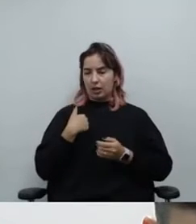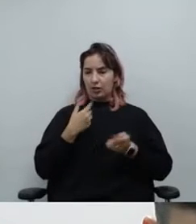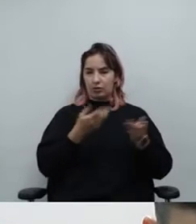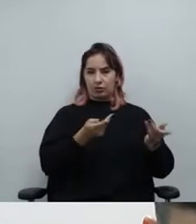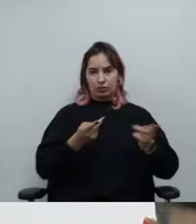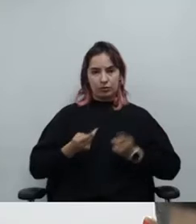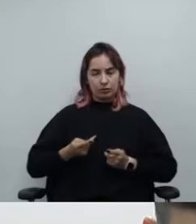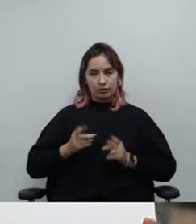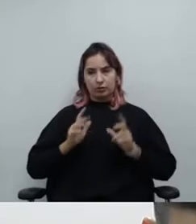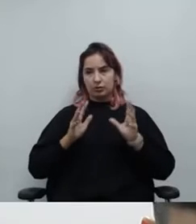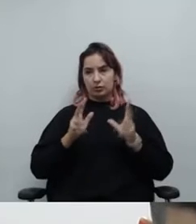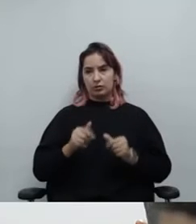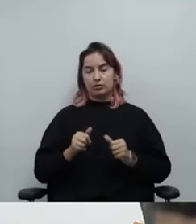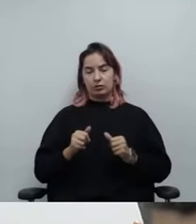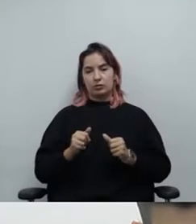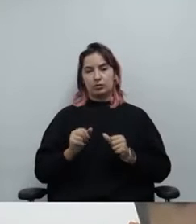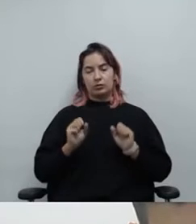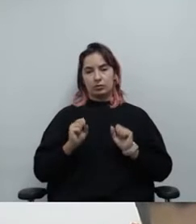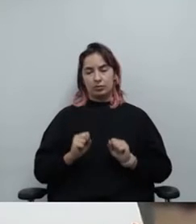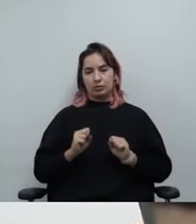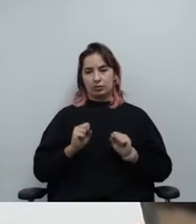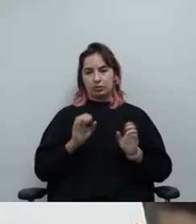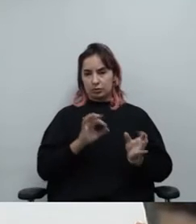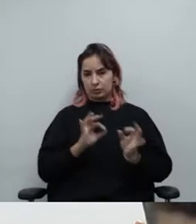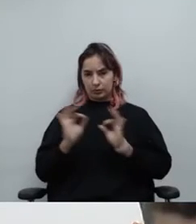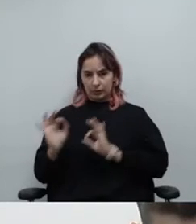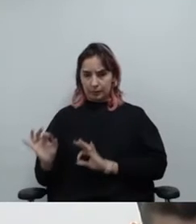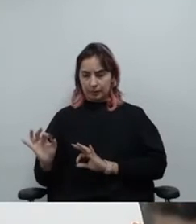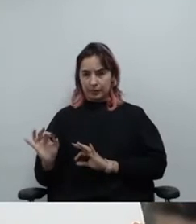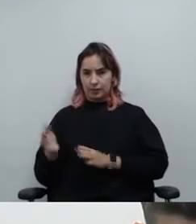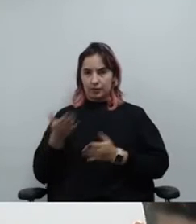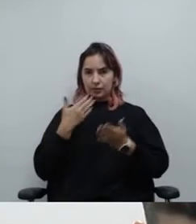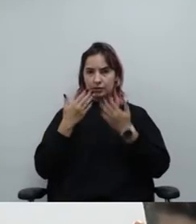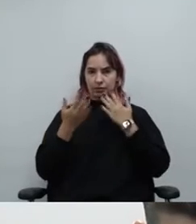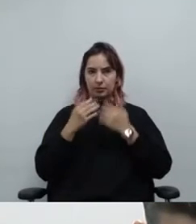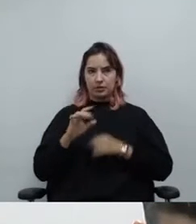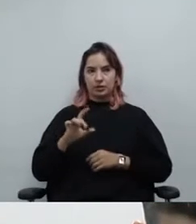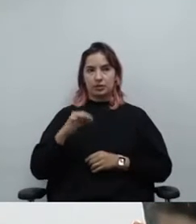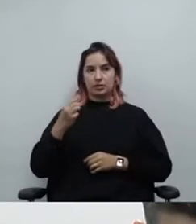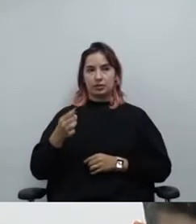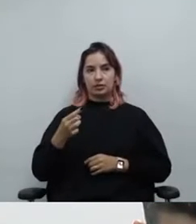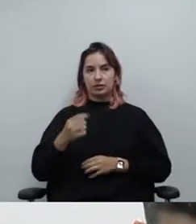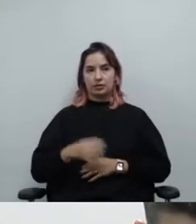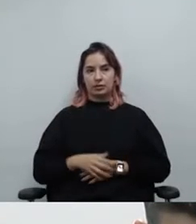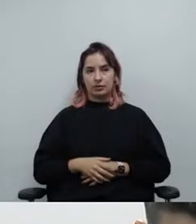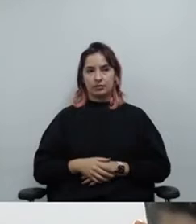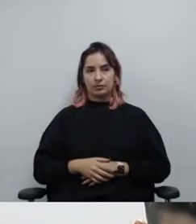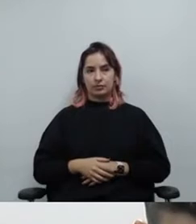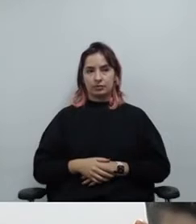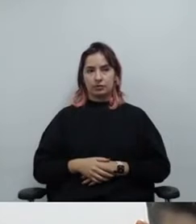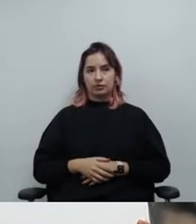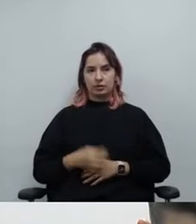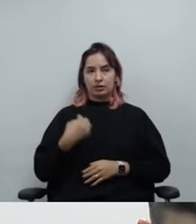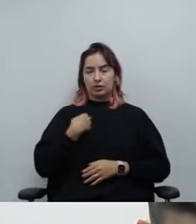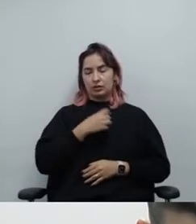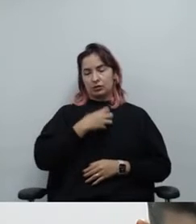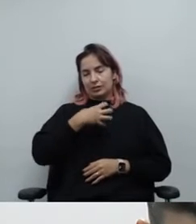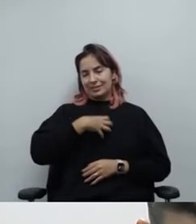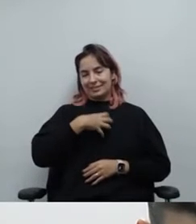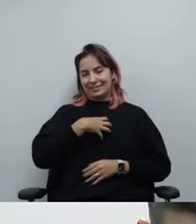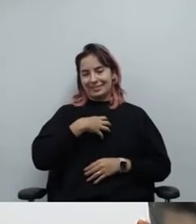para todos e todas que possam acompanhar esse debate. Na sequência, acabei de citar o núcleo, temos a alegria de